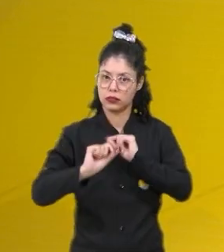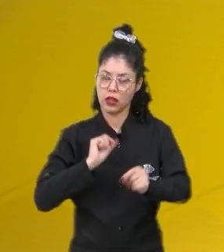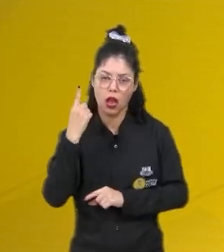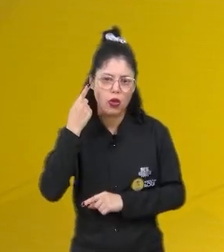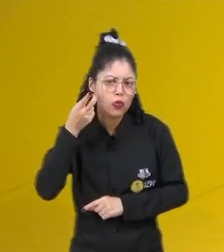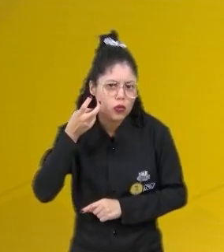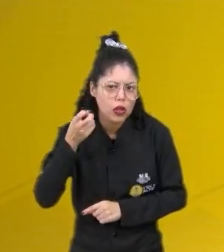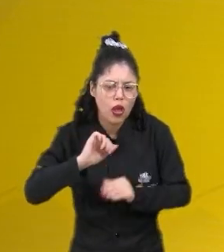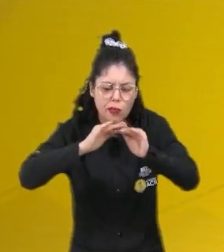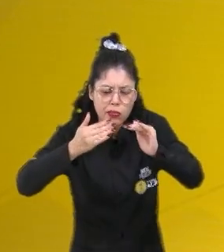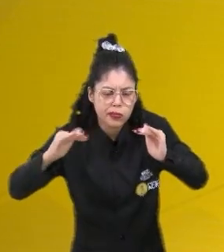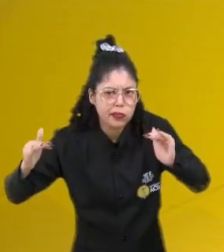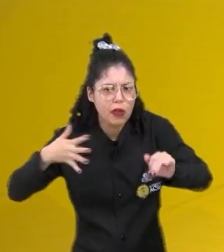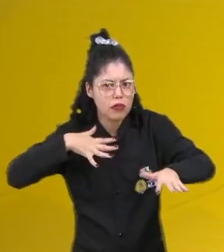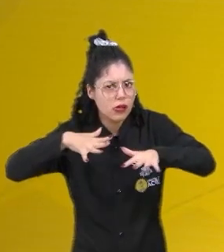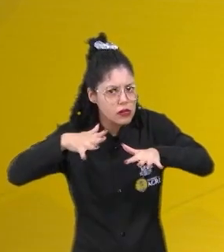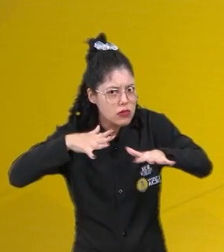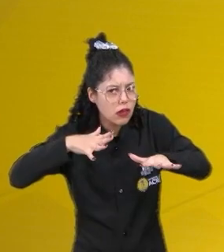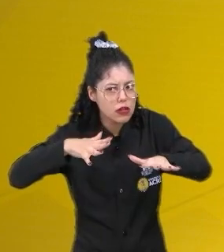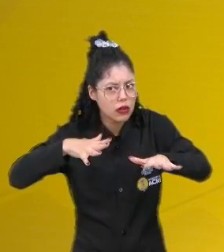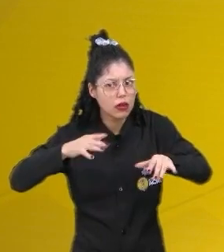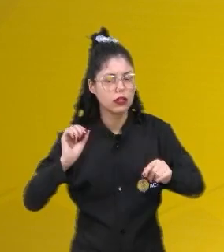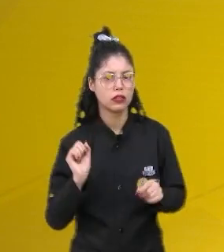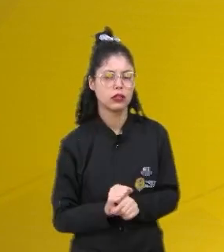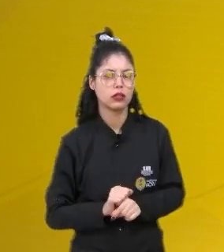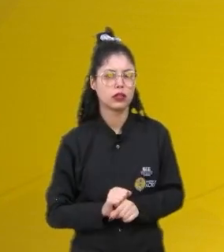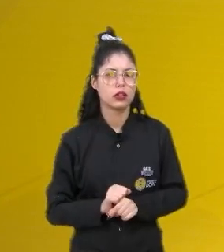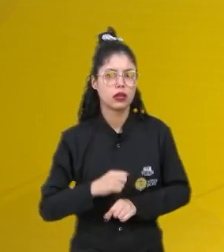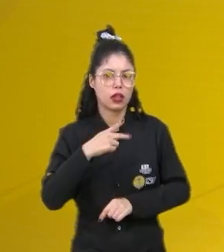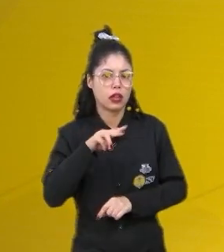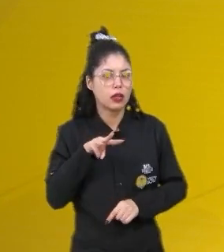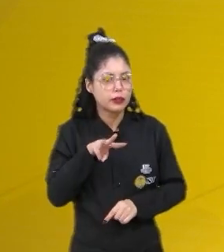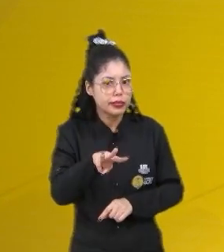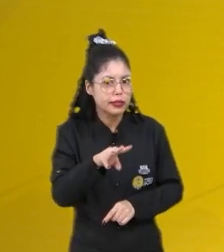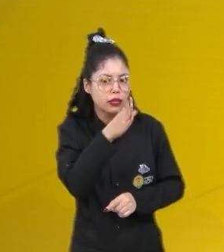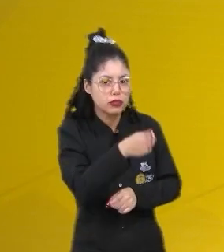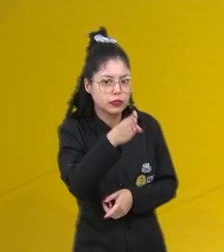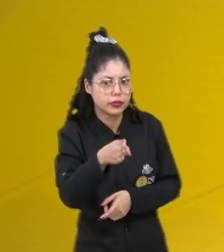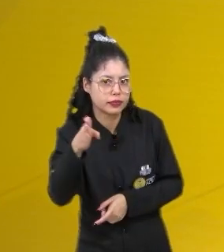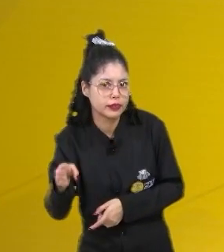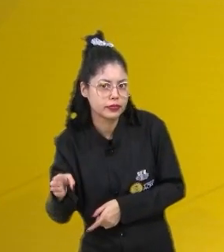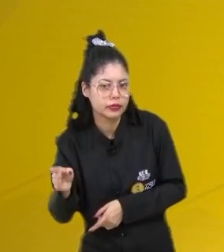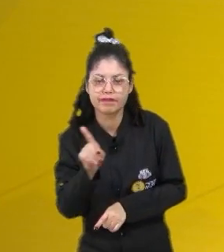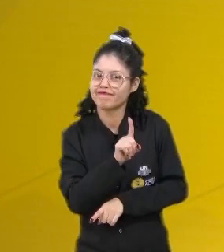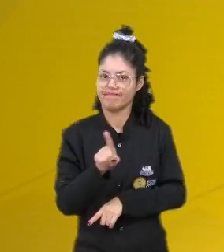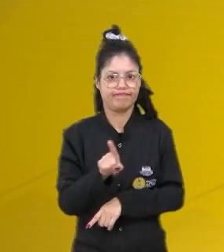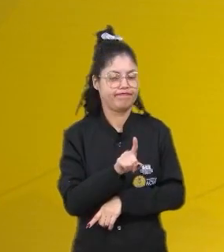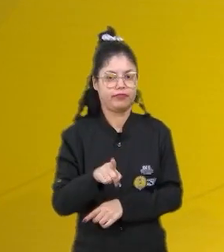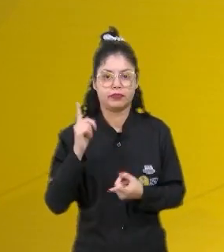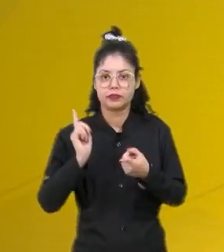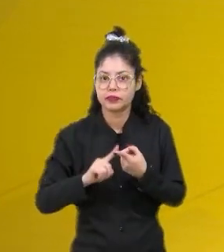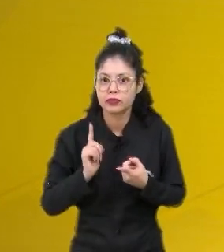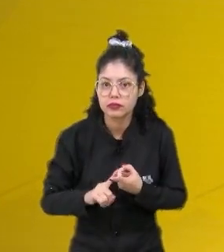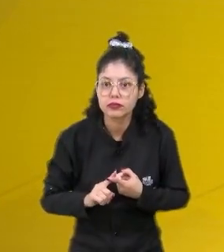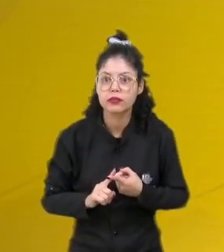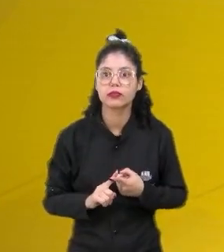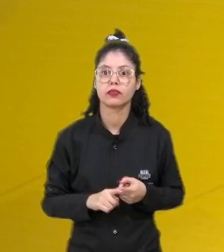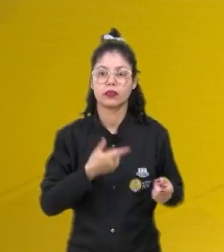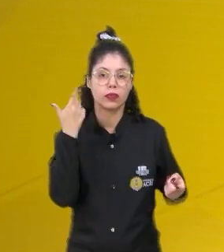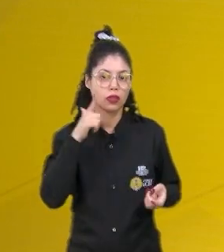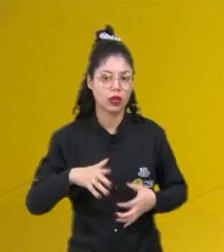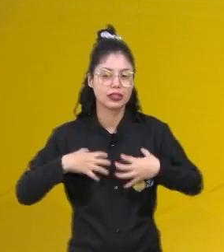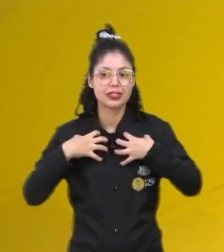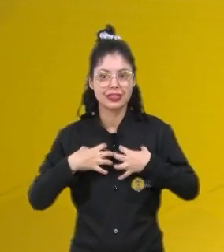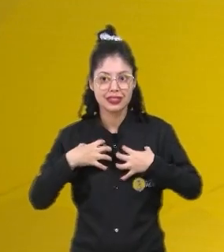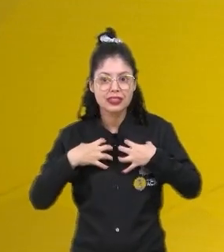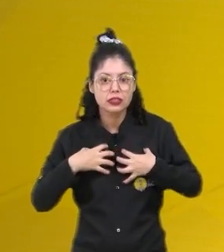as ondas sonoras do terremoto? Que é uma onda tridimensional? Não, né? Por quê? Você só consegue